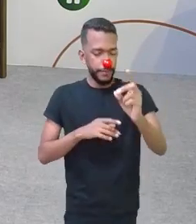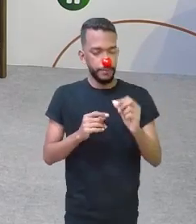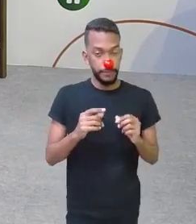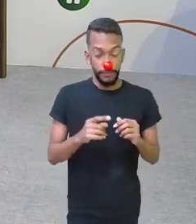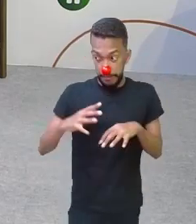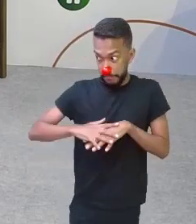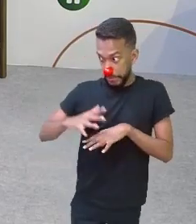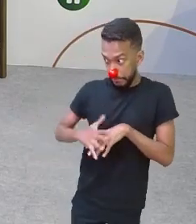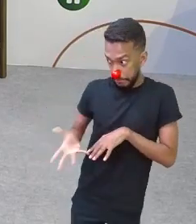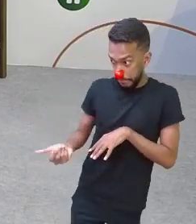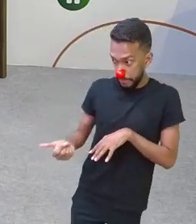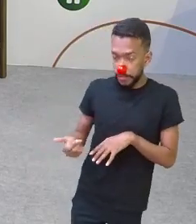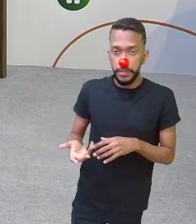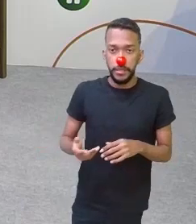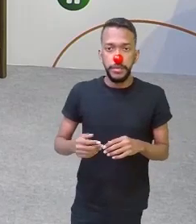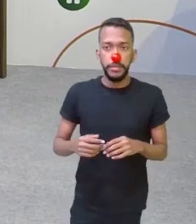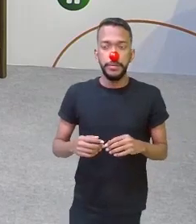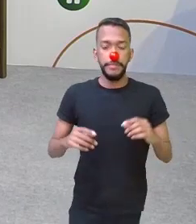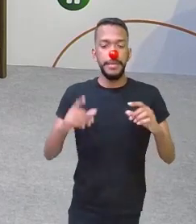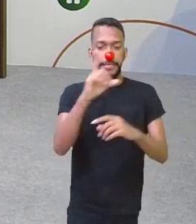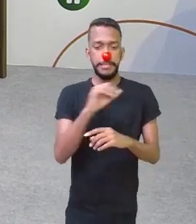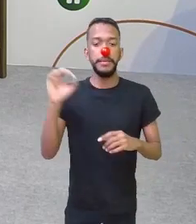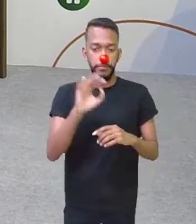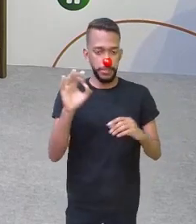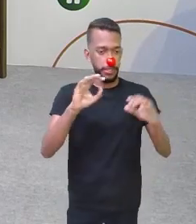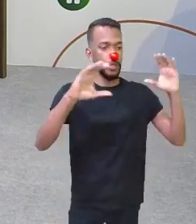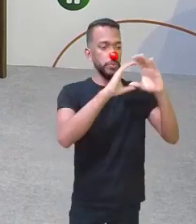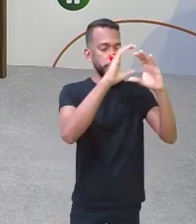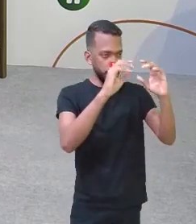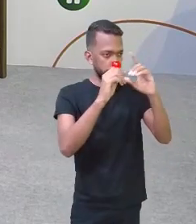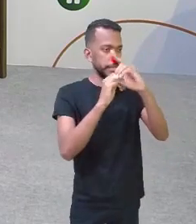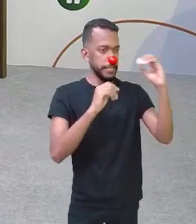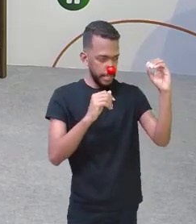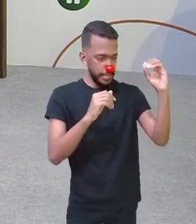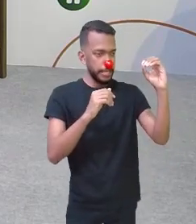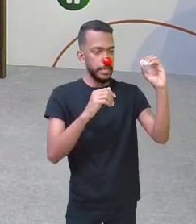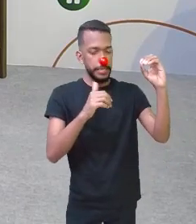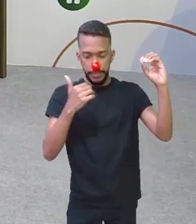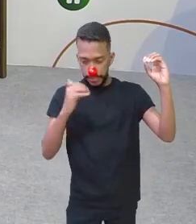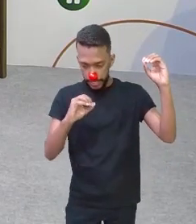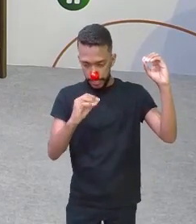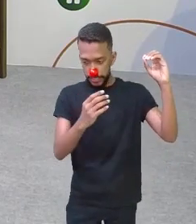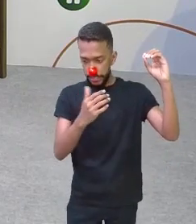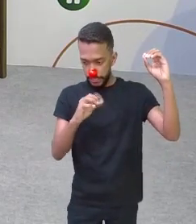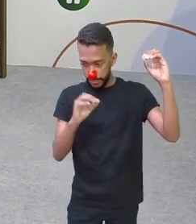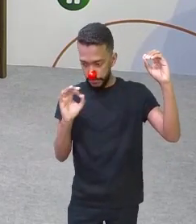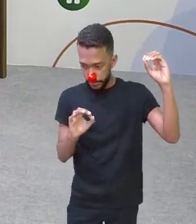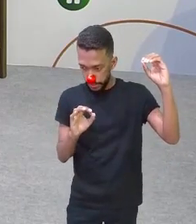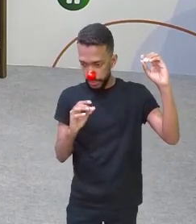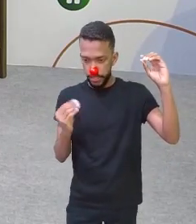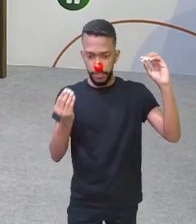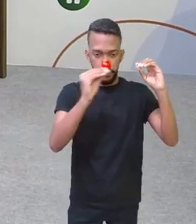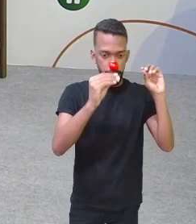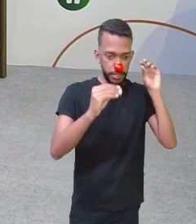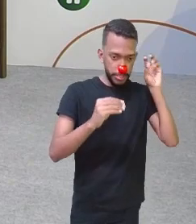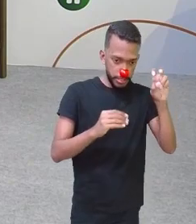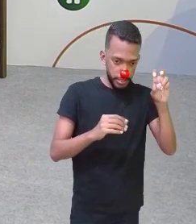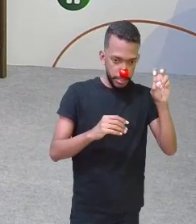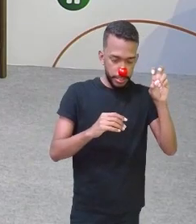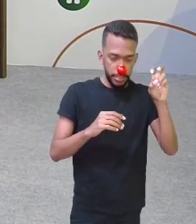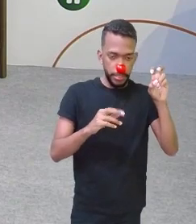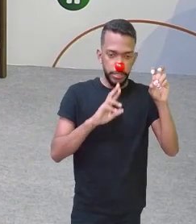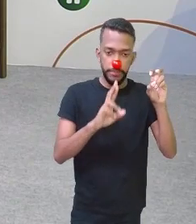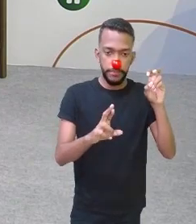era bom. 10. 100% é tudo, né? Aí eu tenho 100. Eu tiro 10, boto 5,